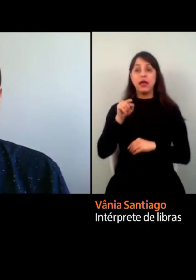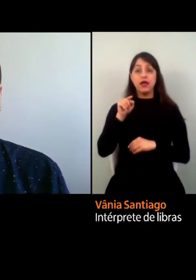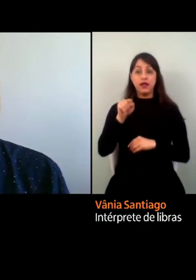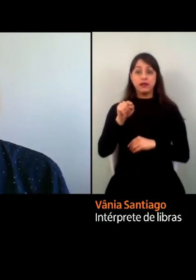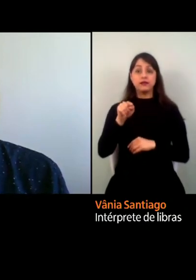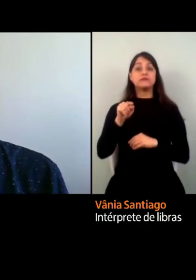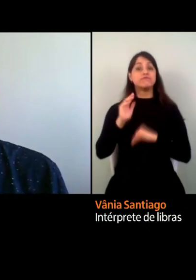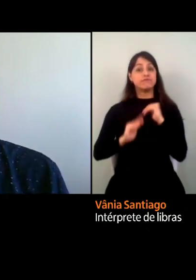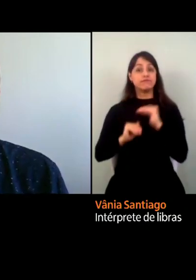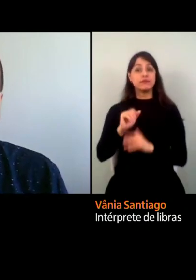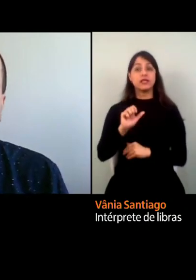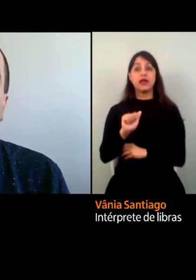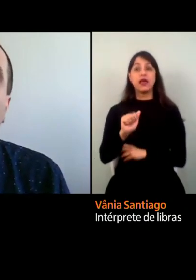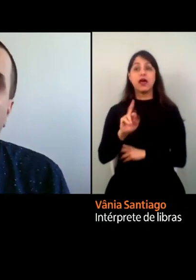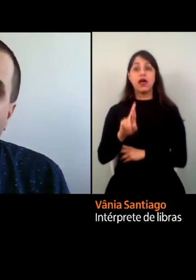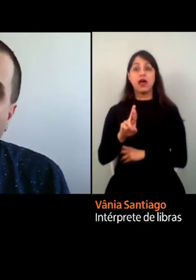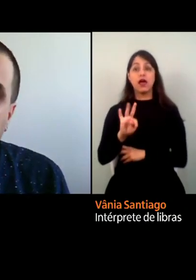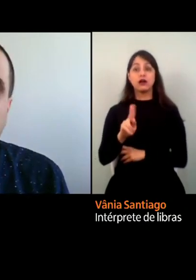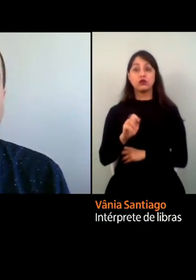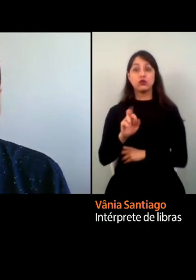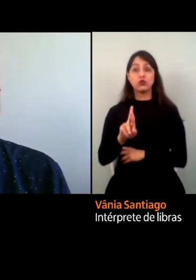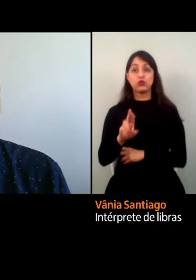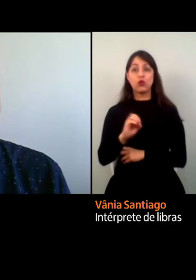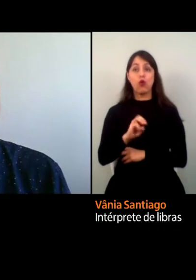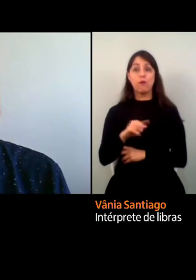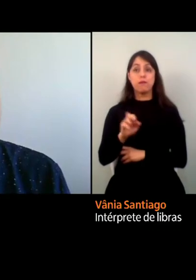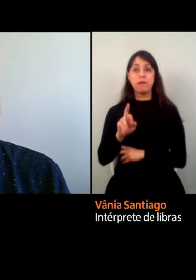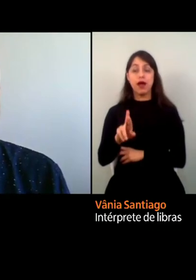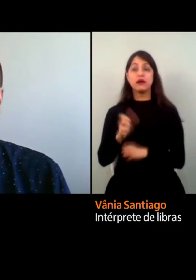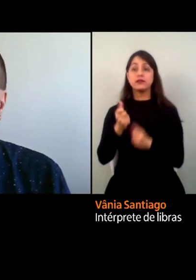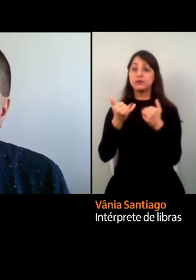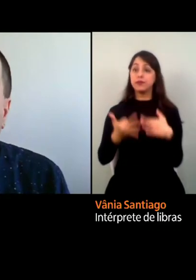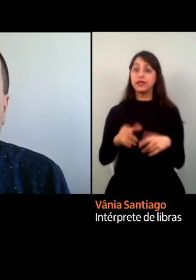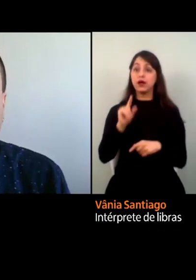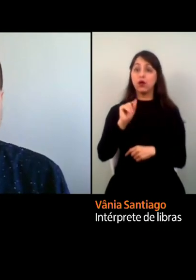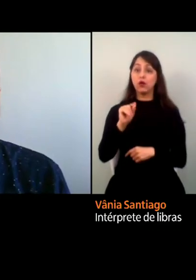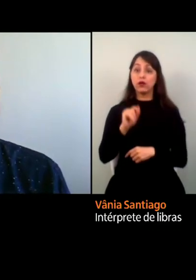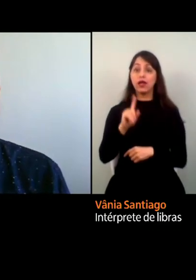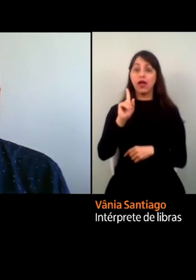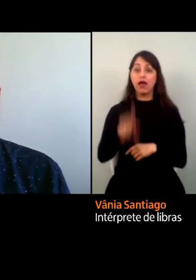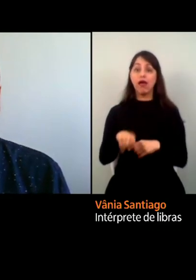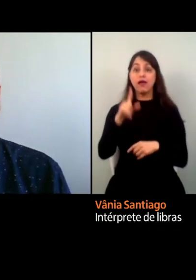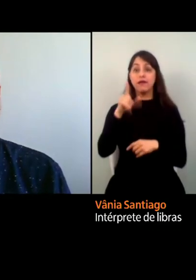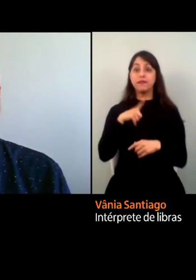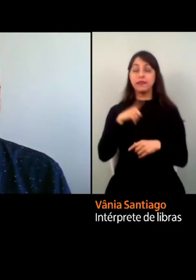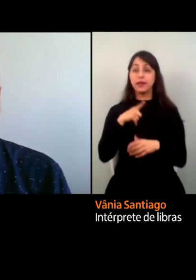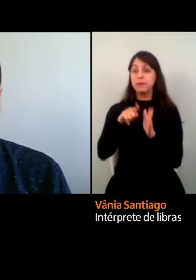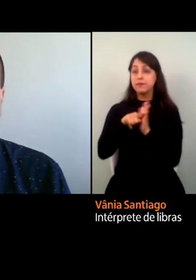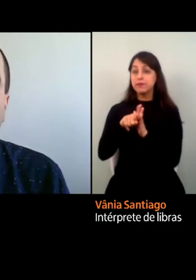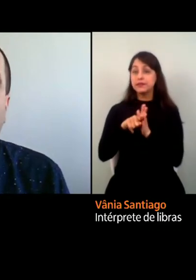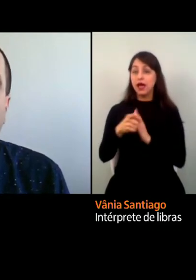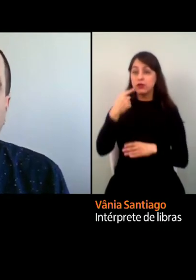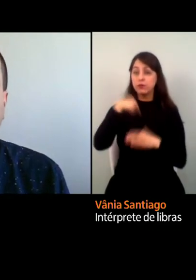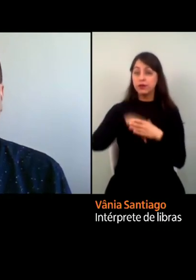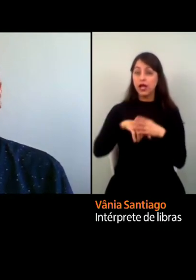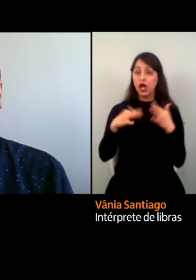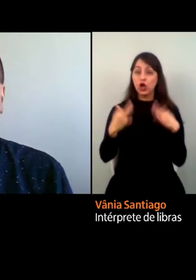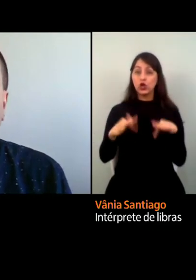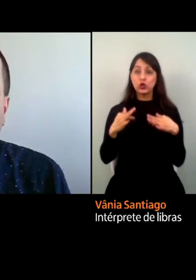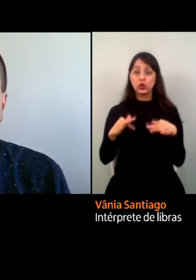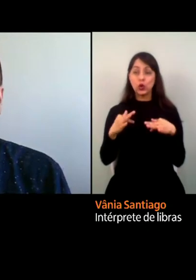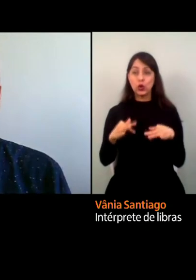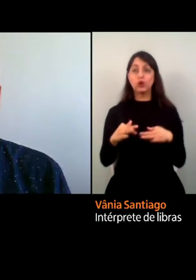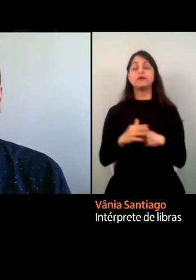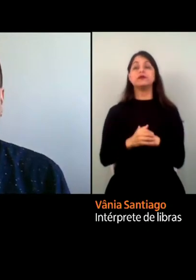herético, A Antropologia da Dor Gloriosa, com fotografias violentas extraídas de jornais